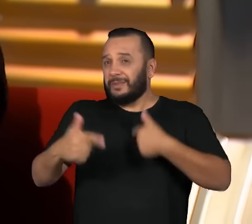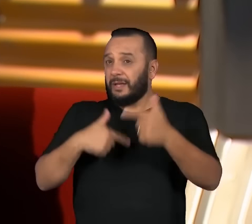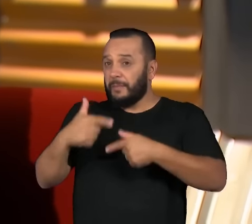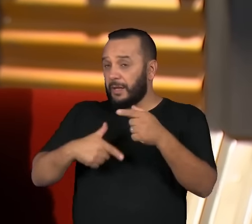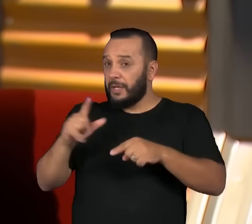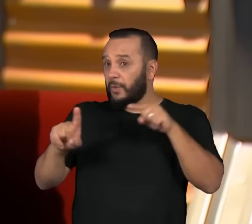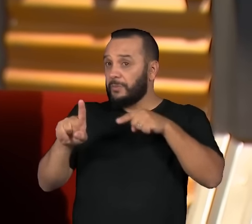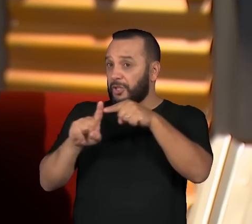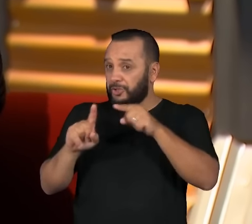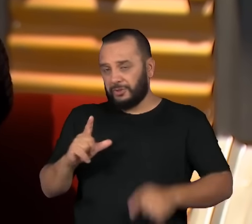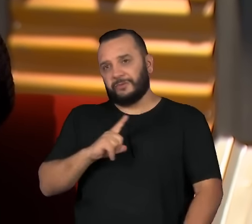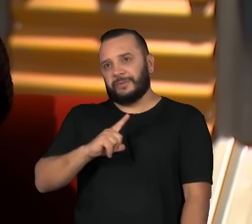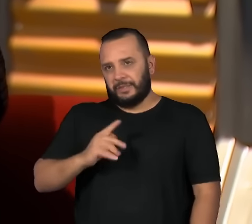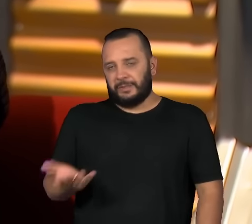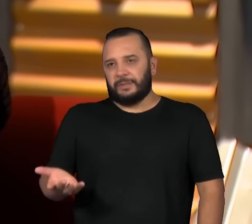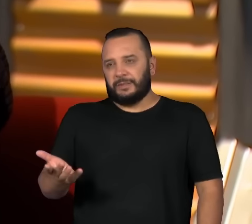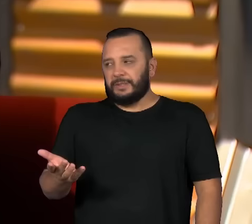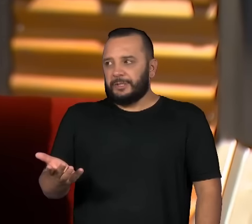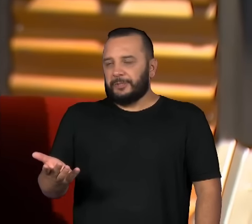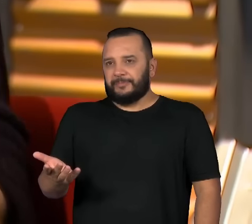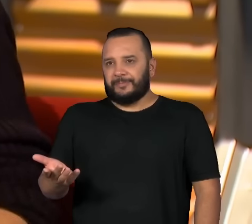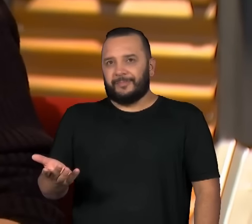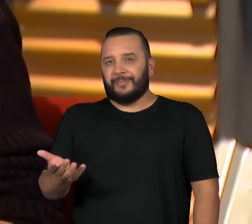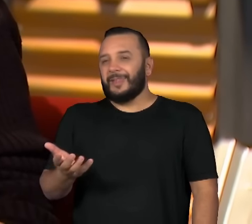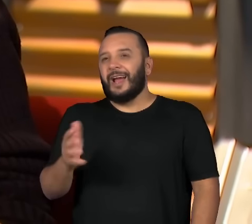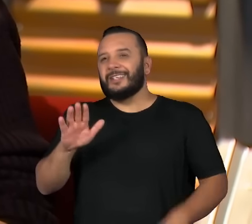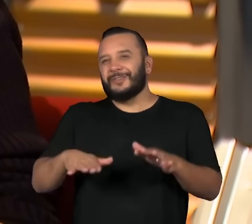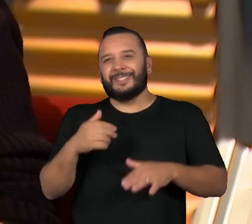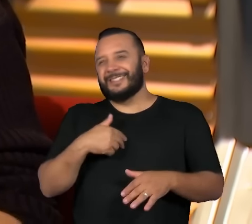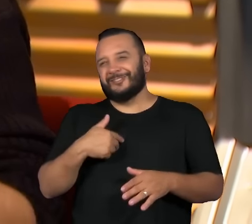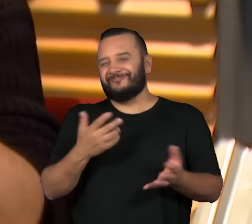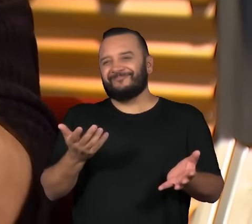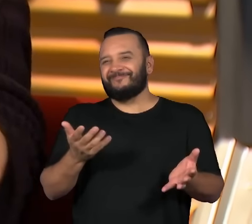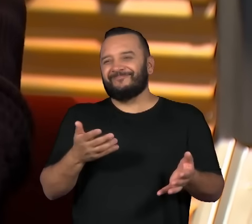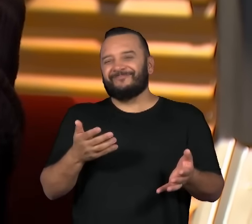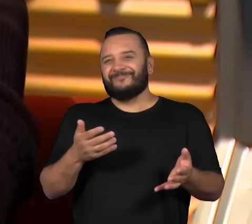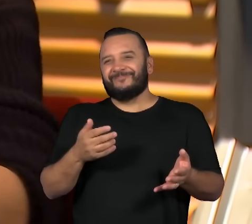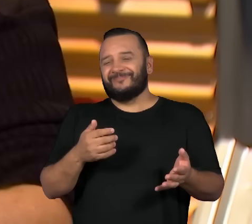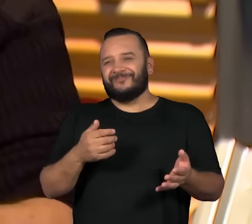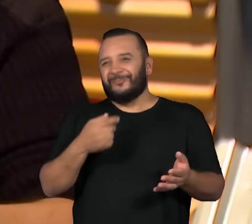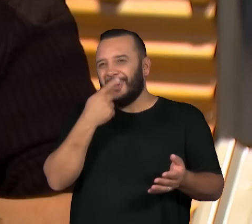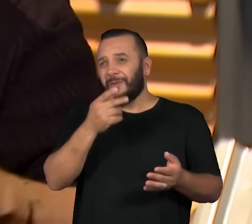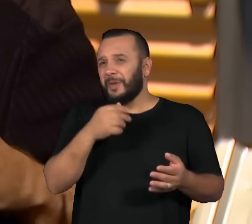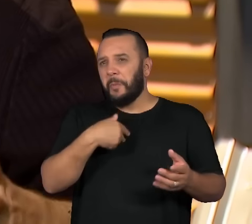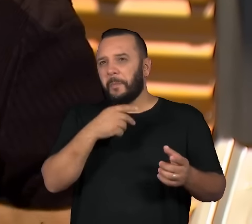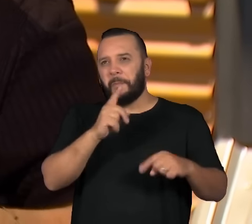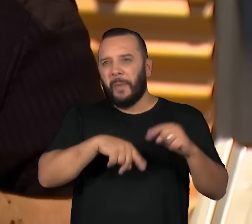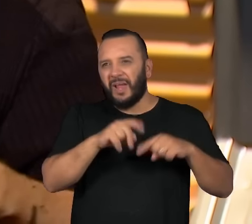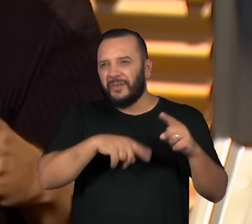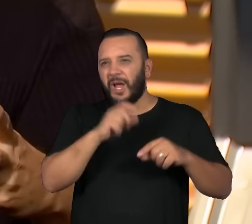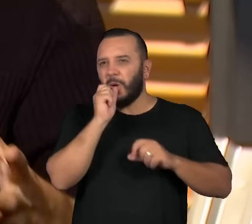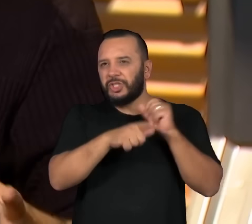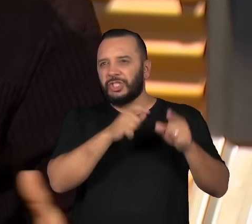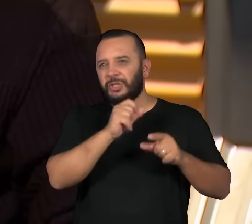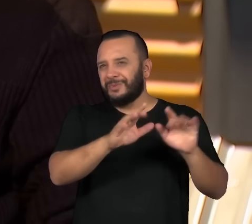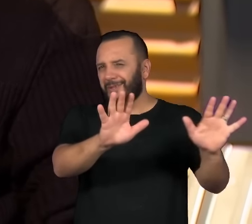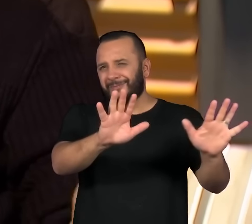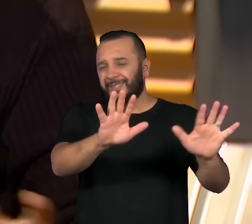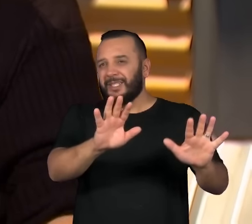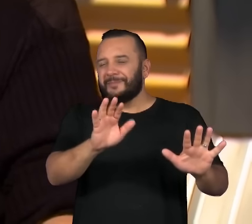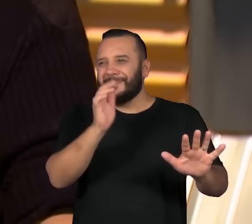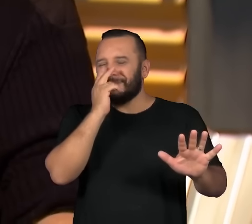e esquecer a maneira de falar, de vez em quando. Não que eu fale palavrão, que eu xingue, mas eu sou uma pessoa mais